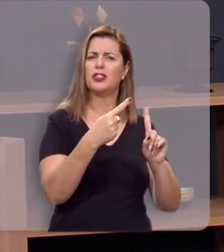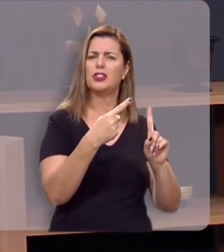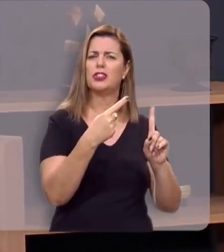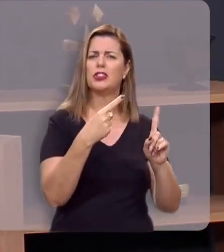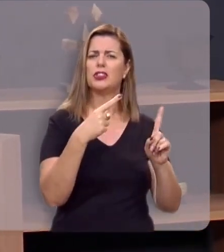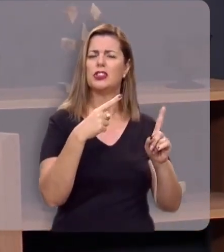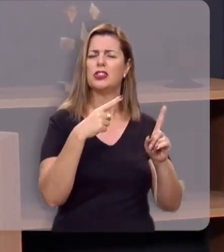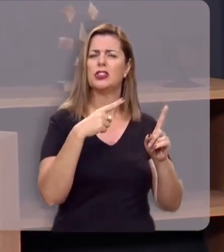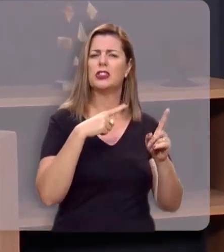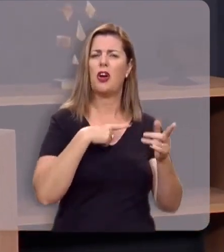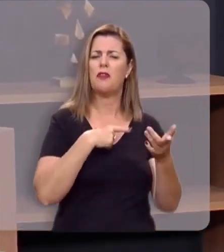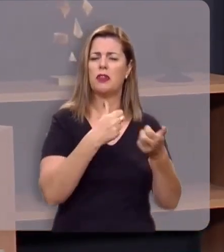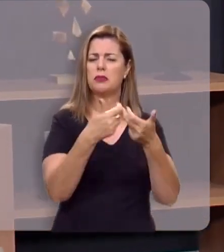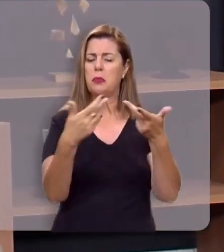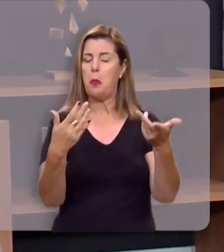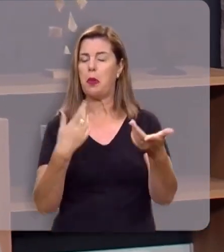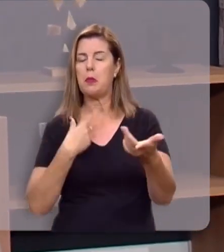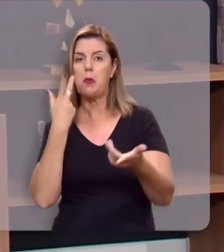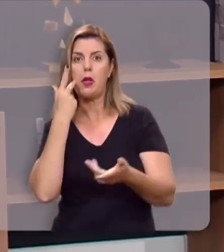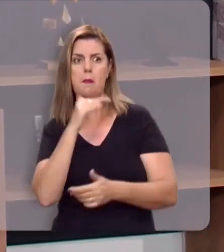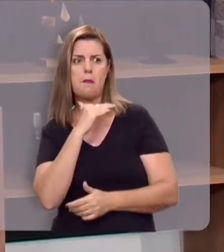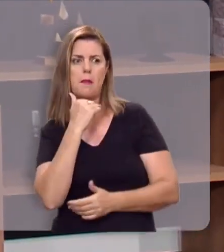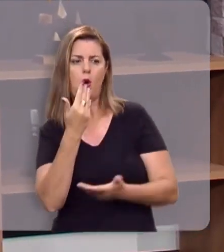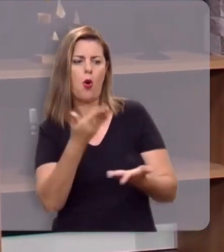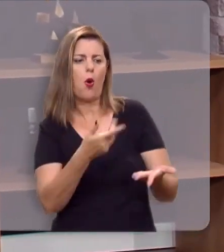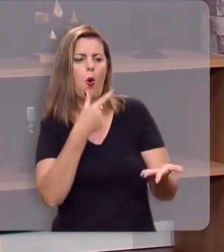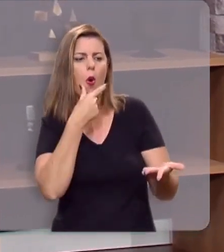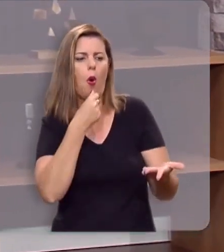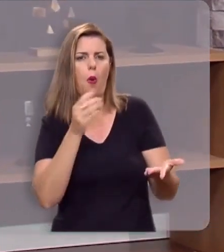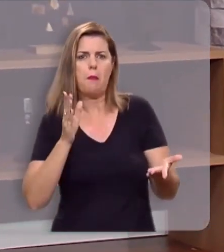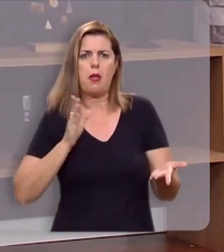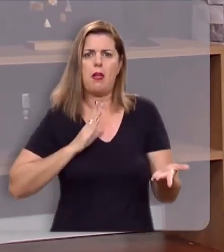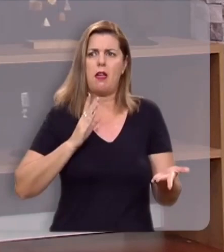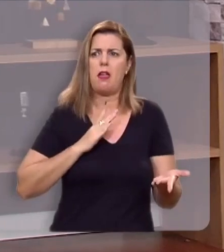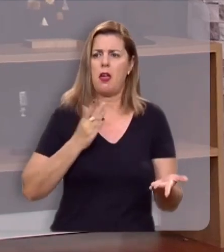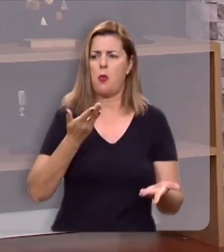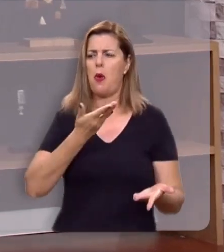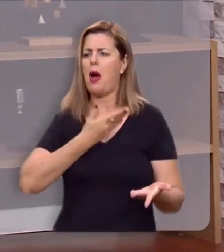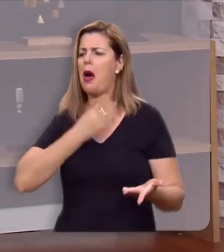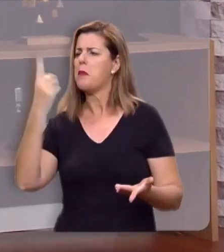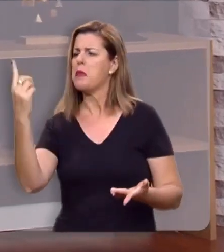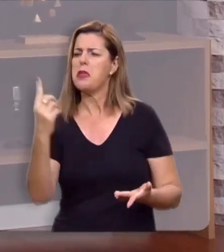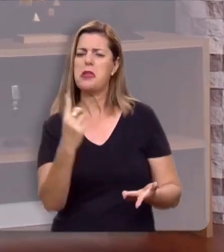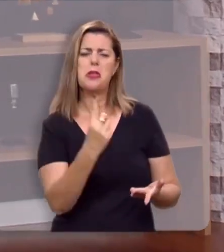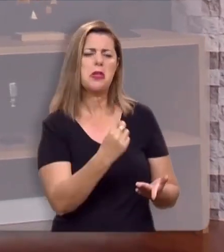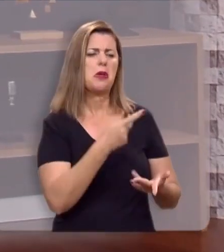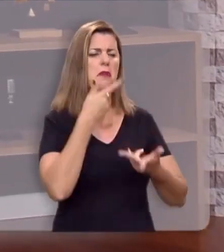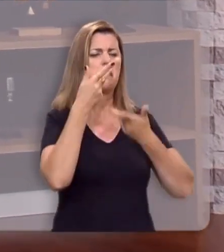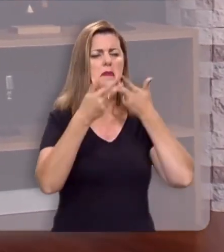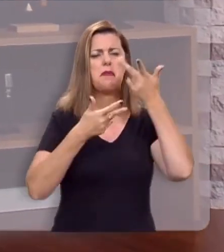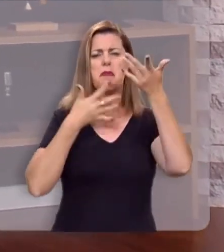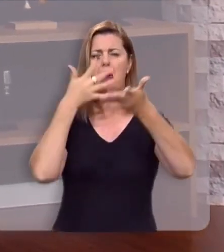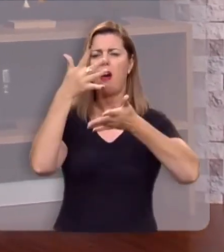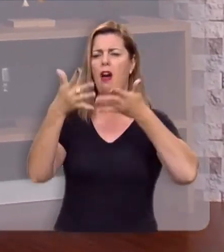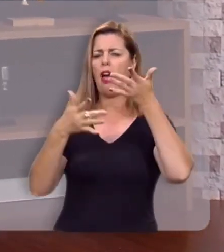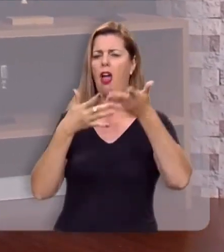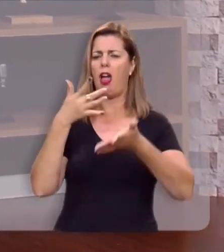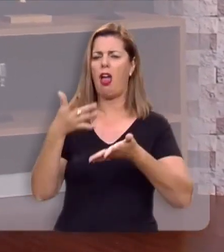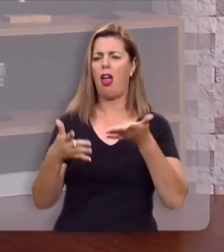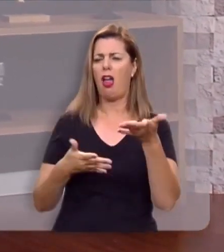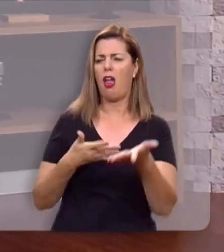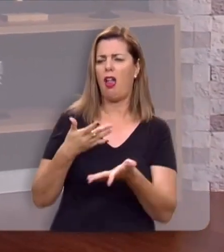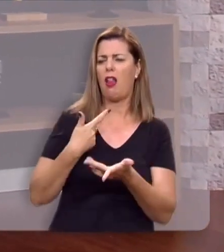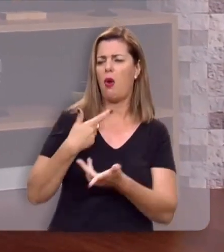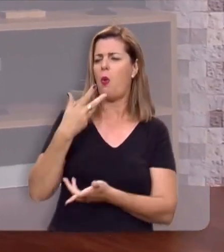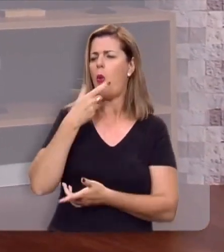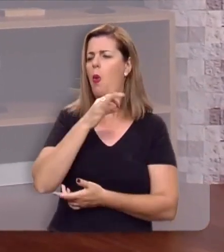talvez pompas funerárias, talvez amigos vindo para fazer longos e eloquentes discursos